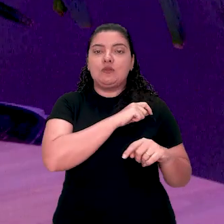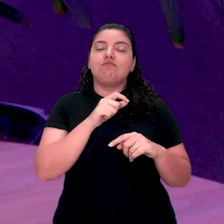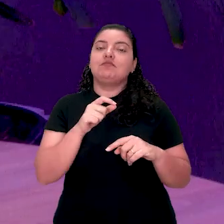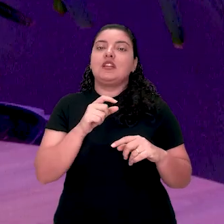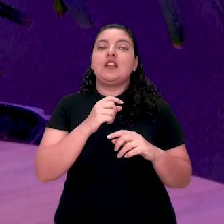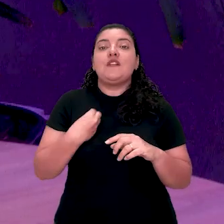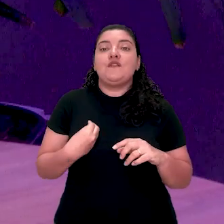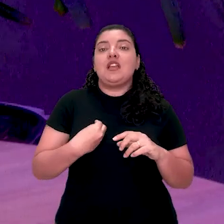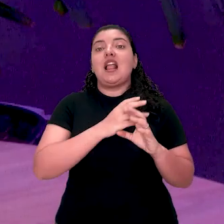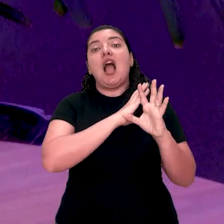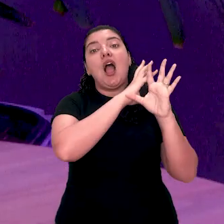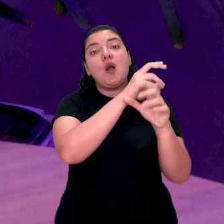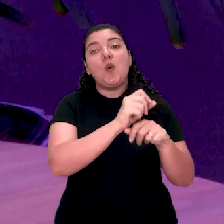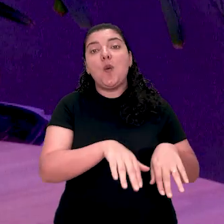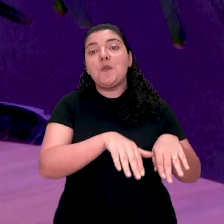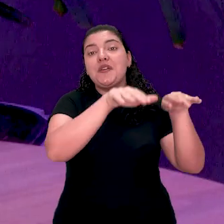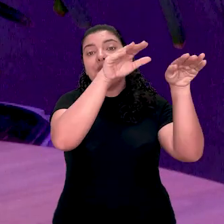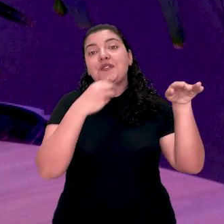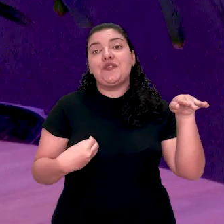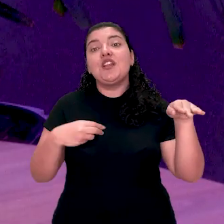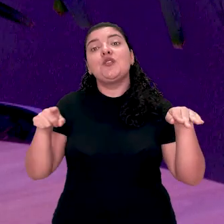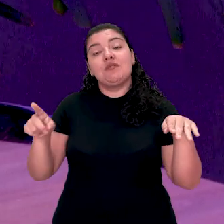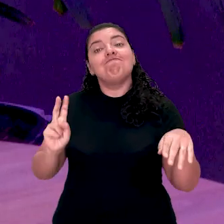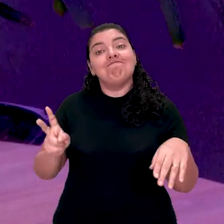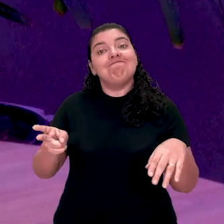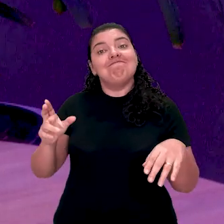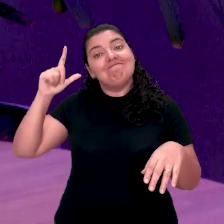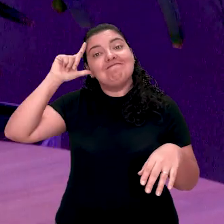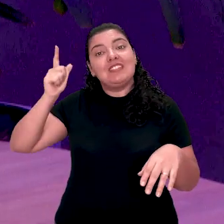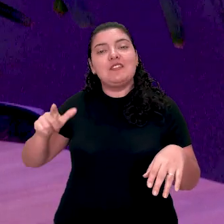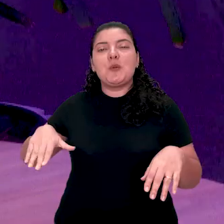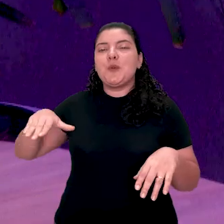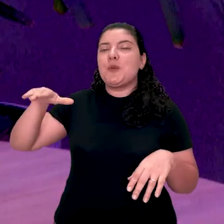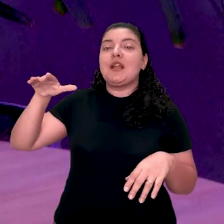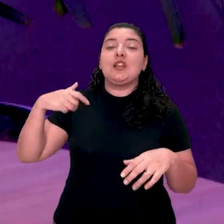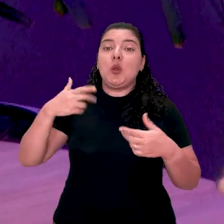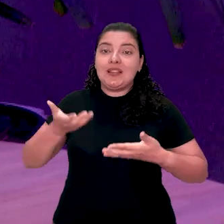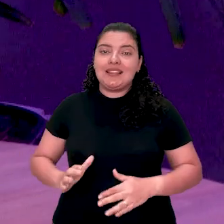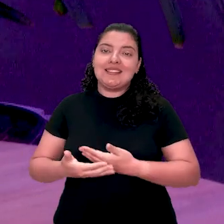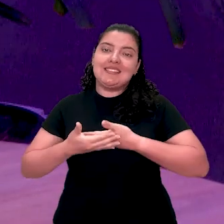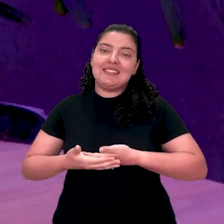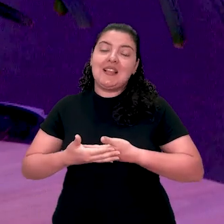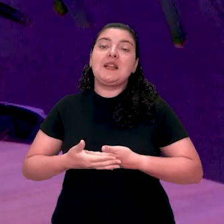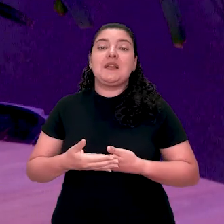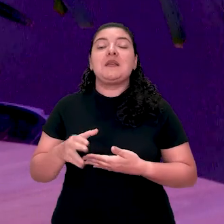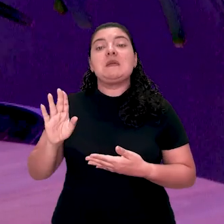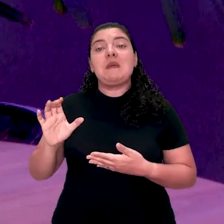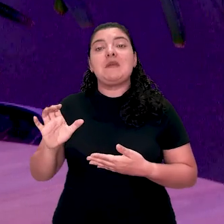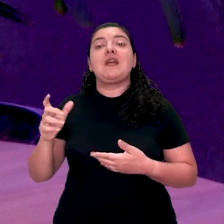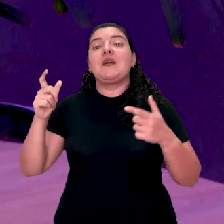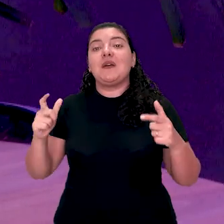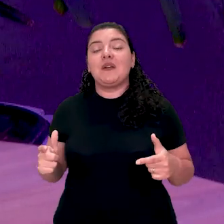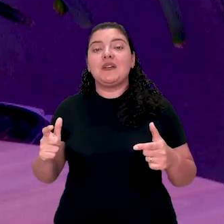vida toda acompanhando a vida deles. E você é uma das pessoas que eu acompanhei a vida toda, desde o seu nascimento. Foi mesmo. Porque a gente se encontrou